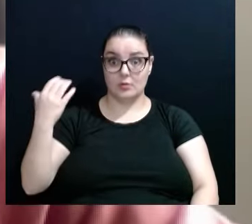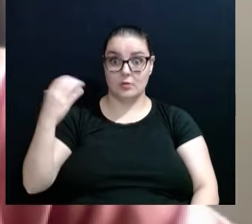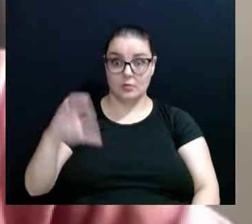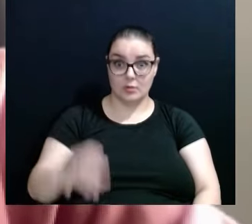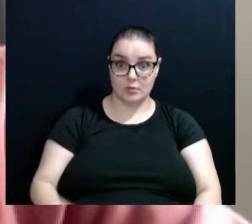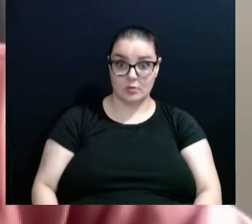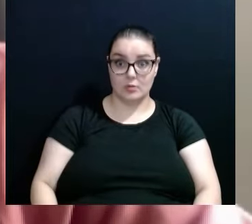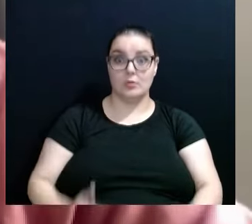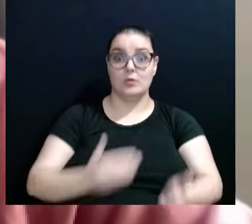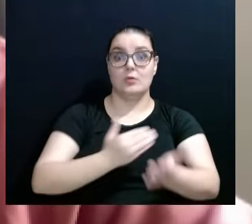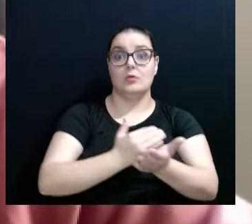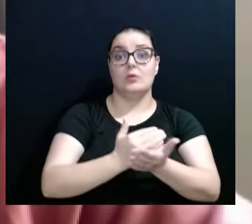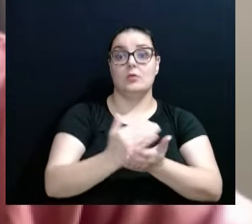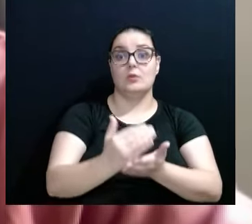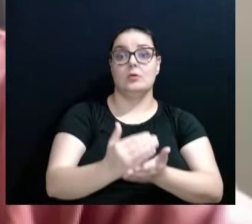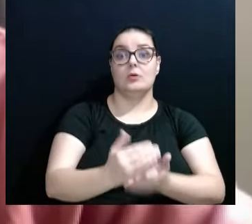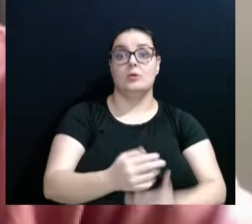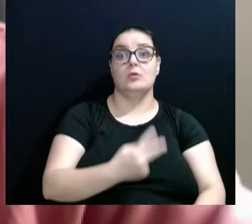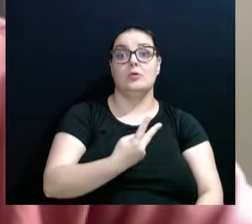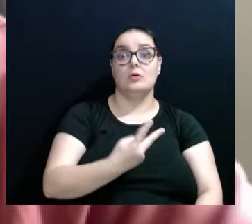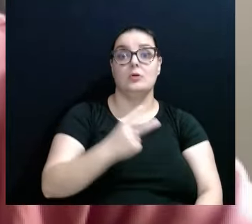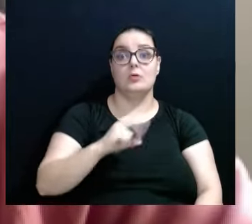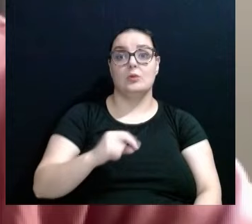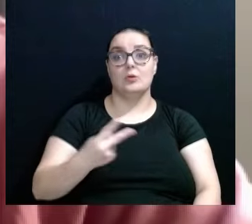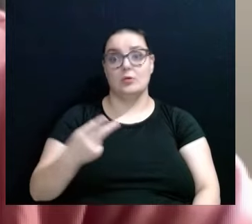mas vai ser publicado no início de